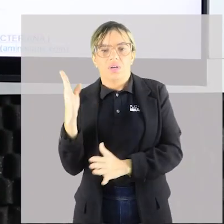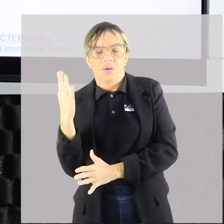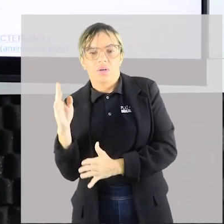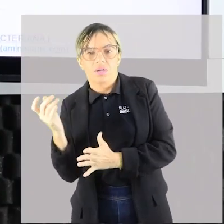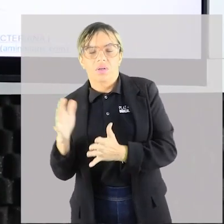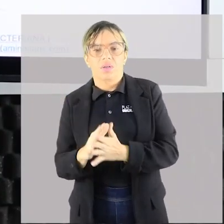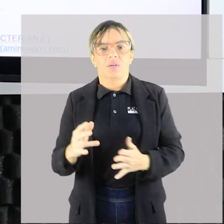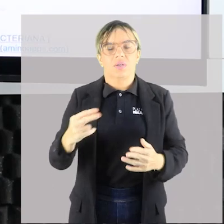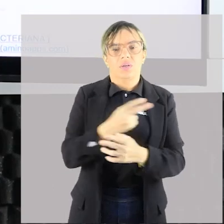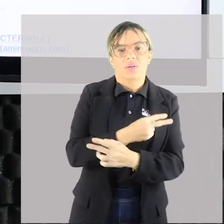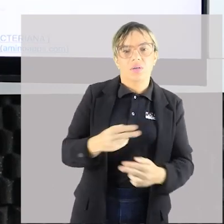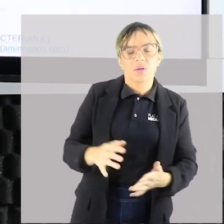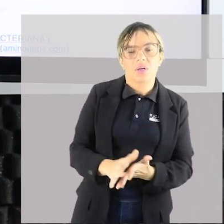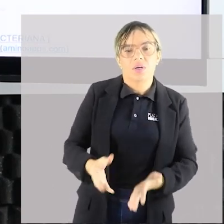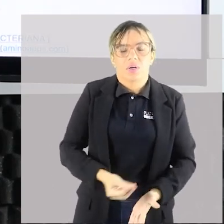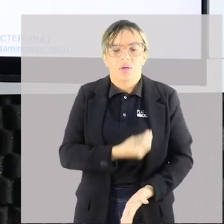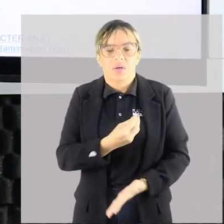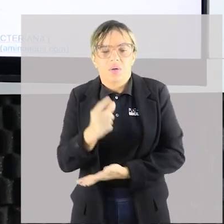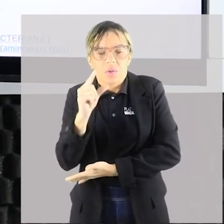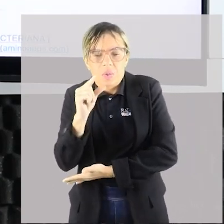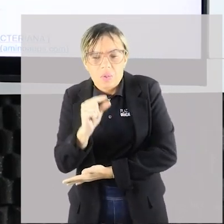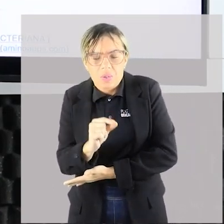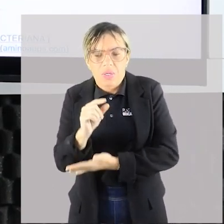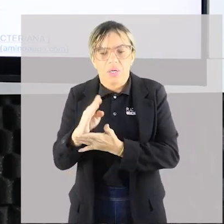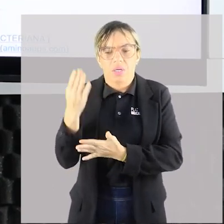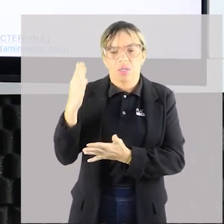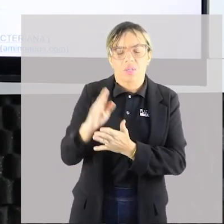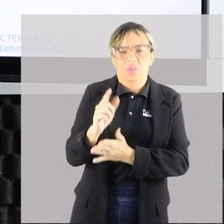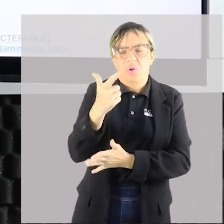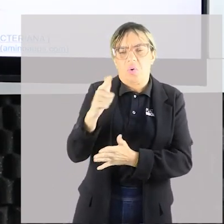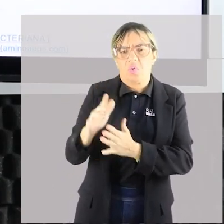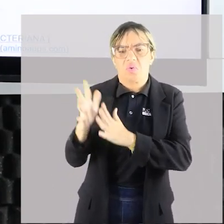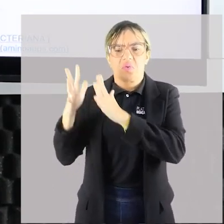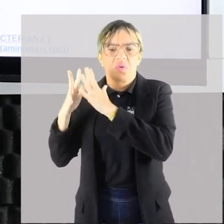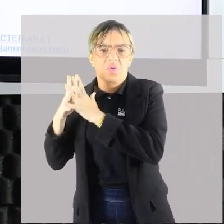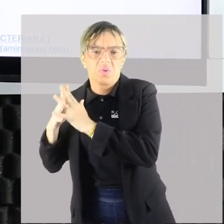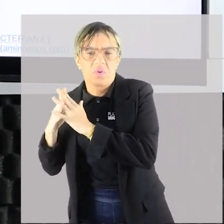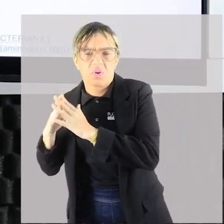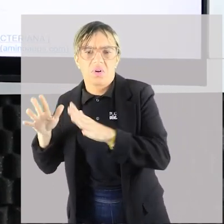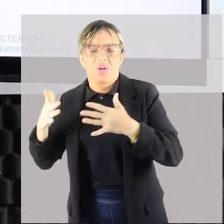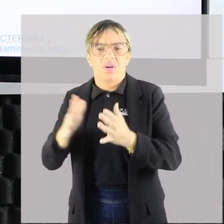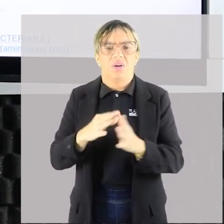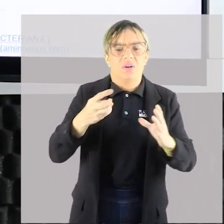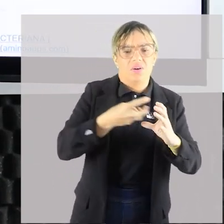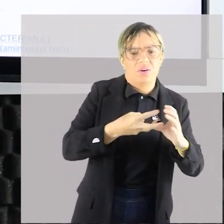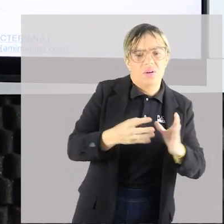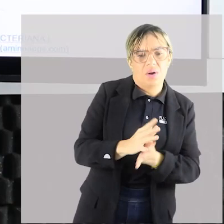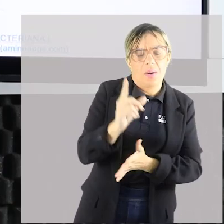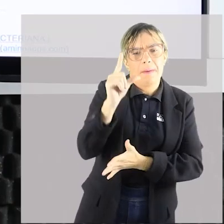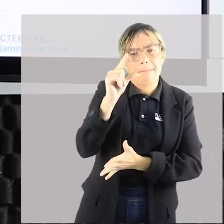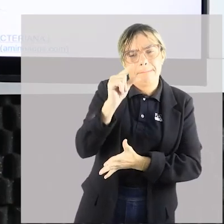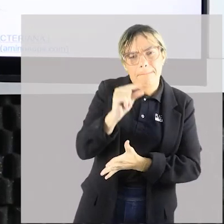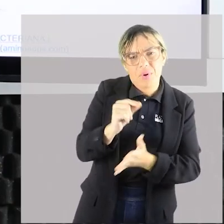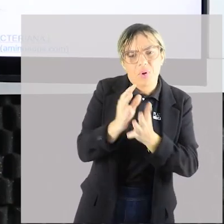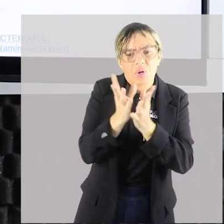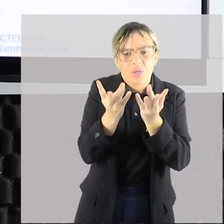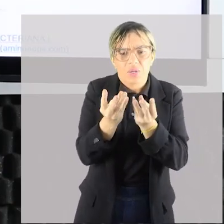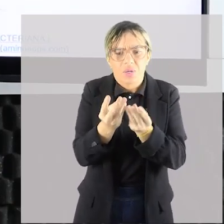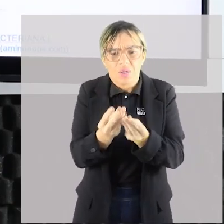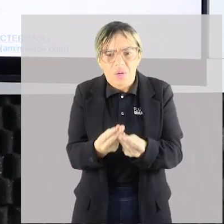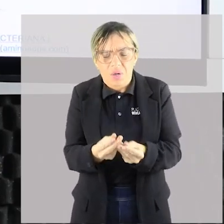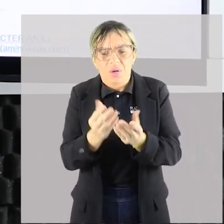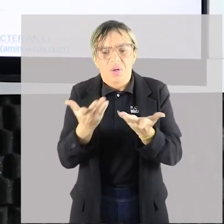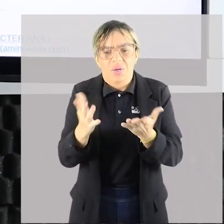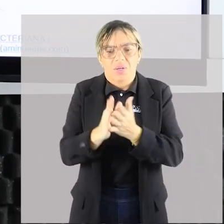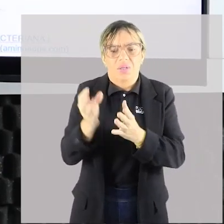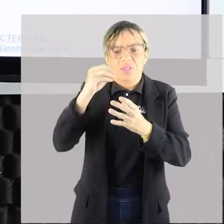são organismos muito simples, não tem complexidade, a célula ela tem poucos componentes e é um